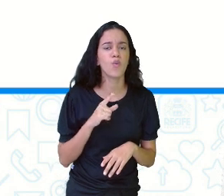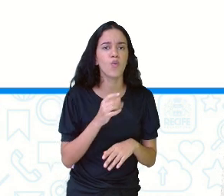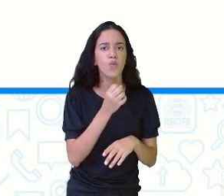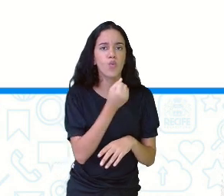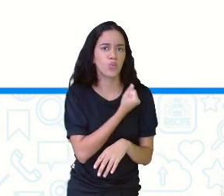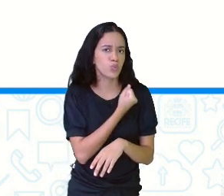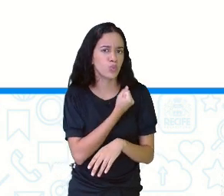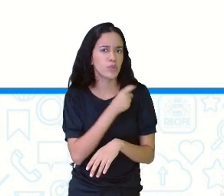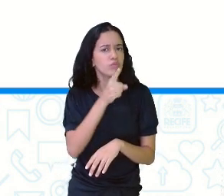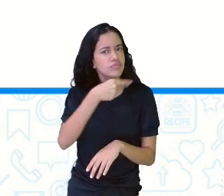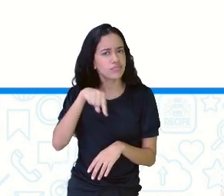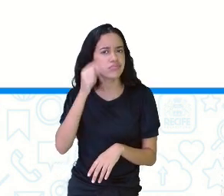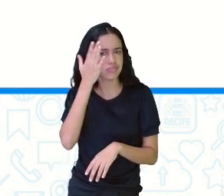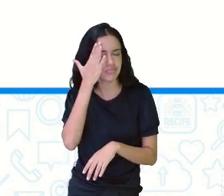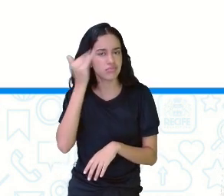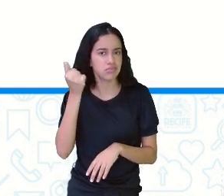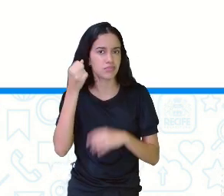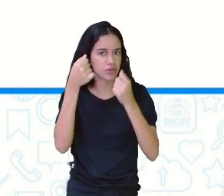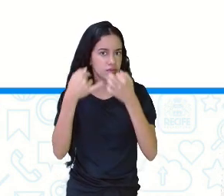saberia me dizer?